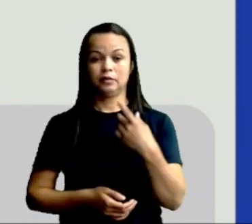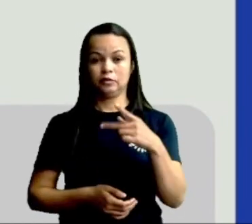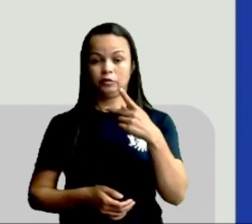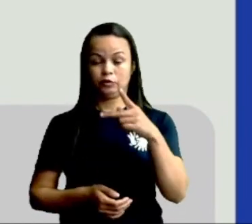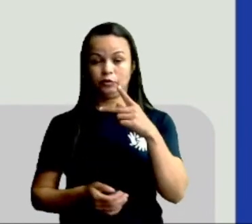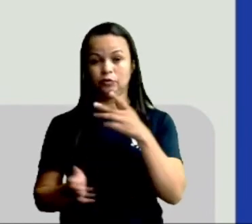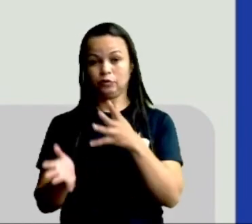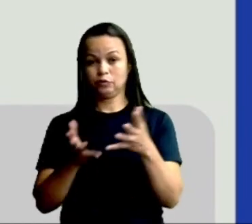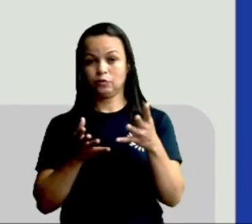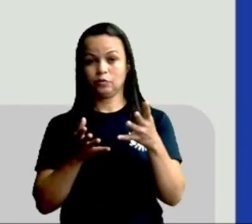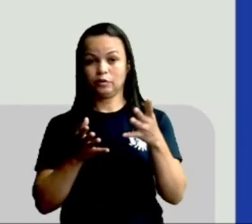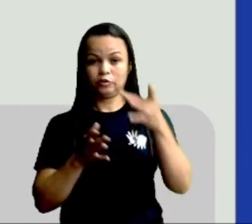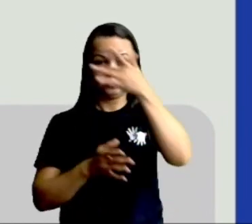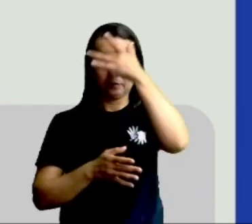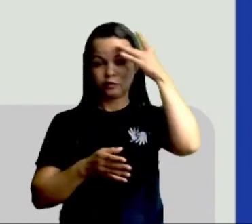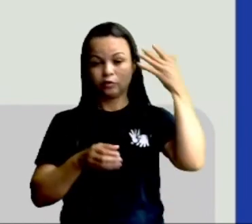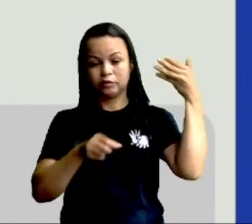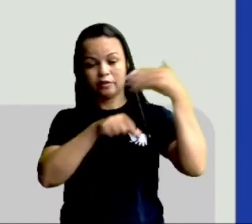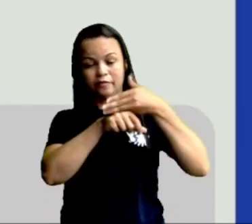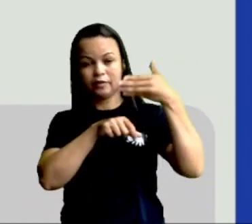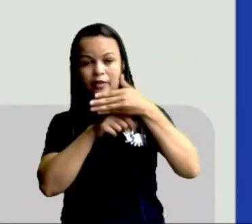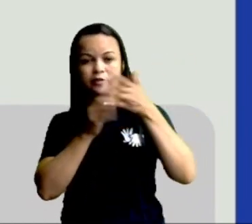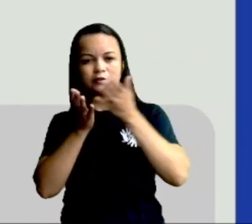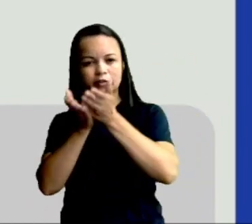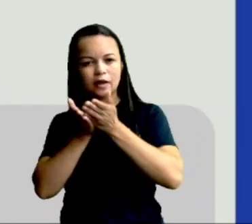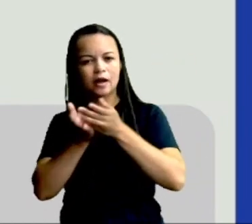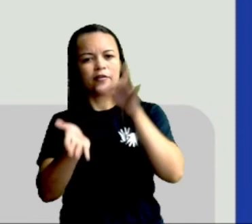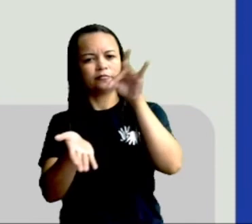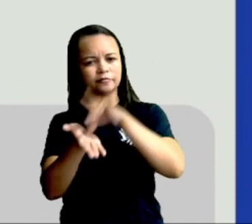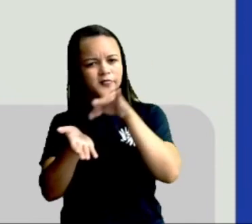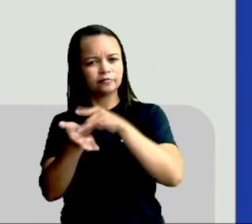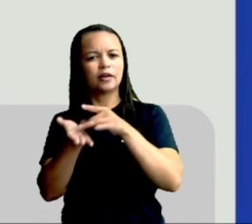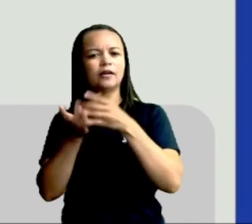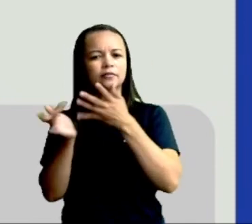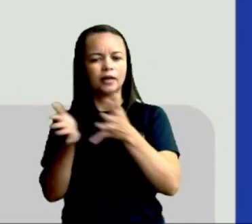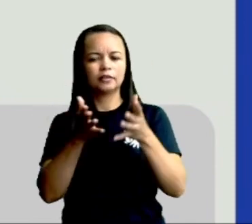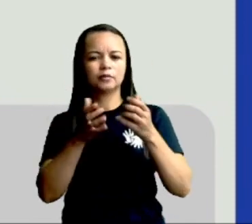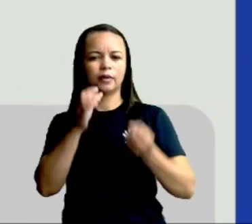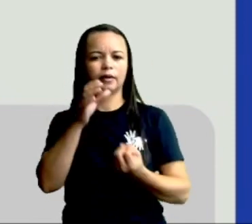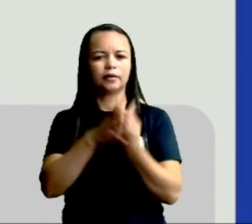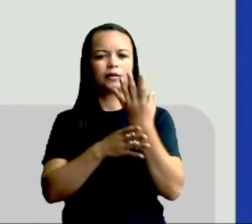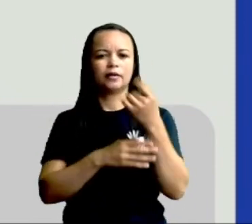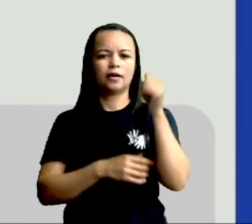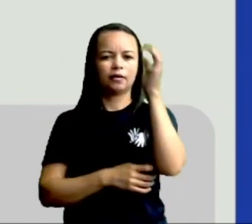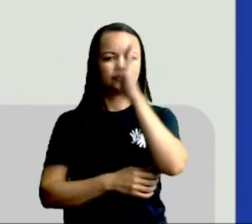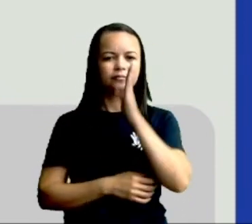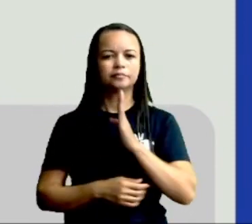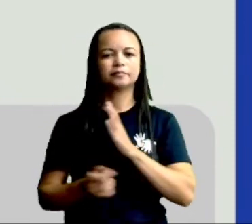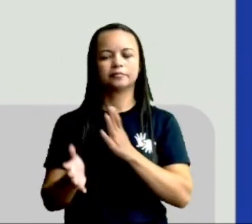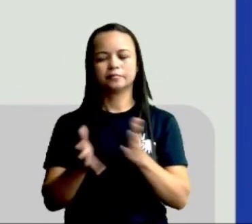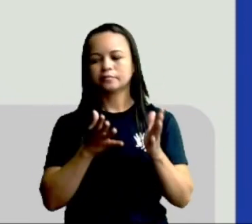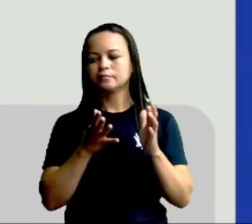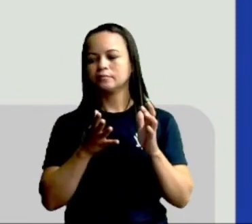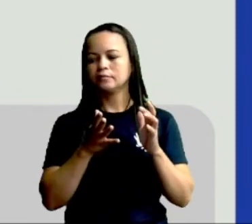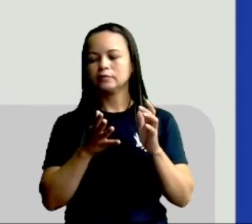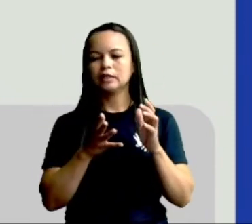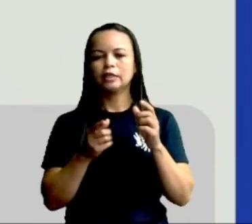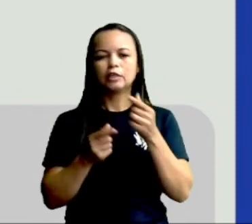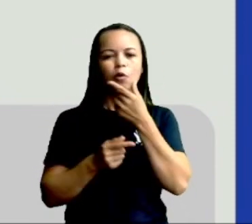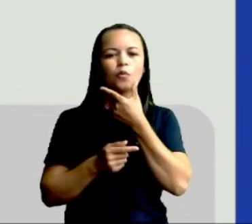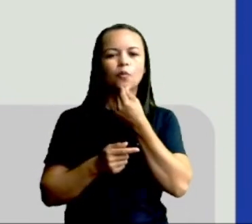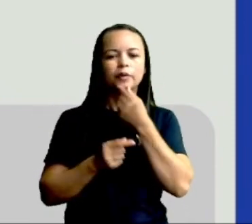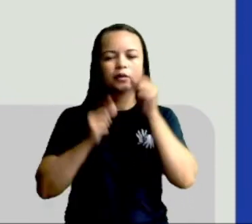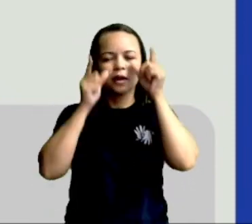tinha viver tinha vindo de lá em navios de verdade para construir o Brasil então às vezes e fechou os olhos